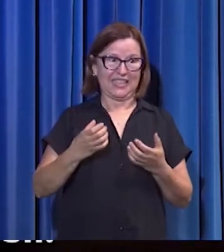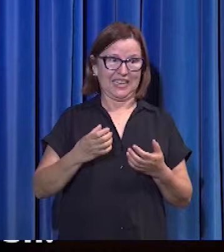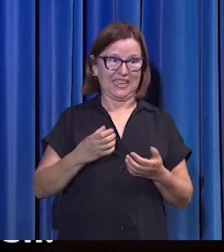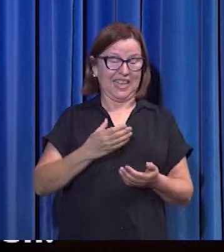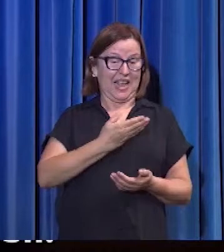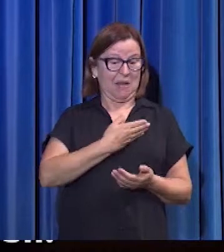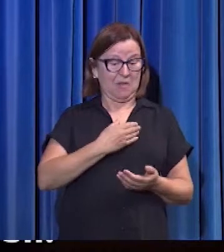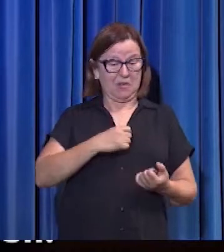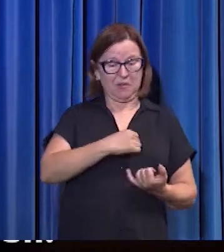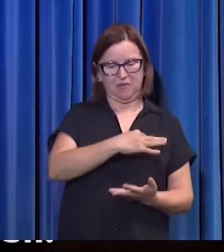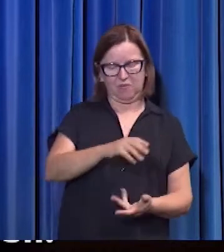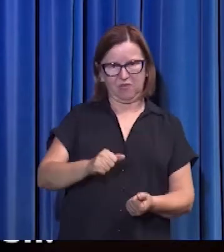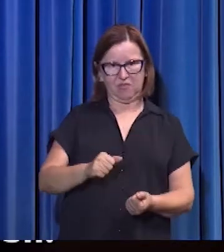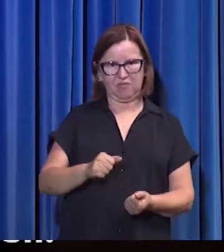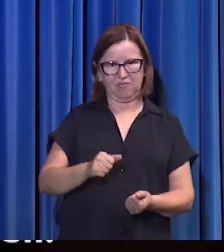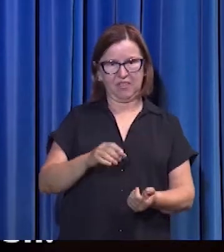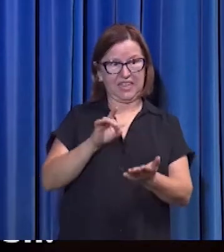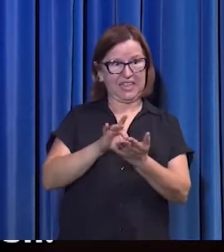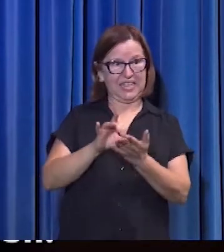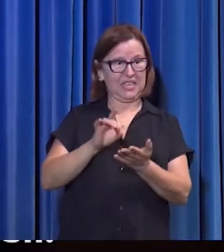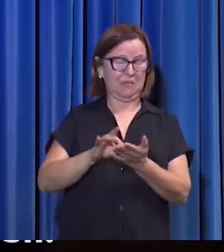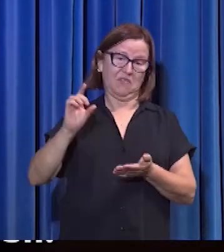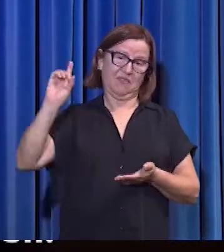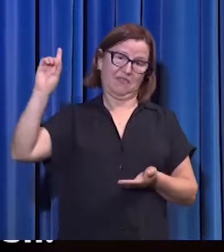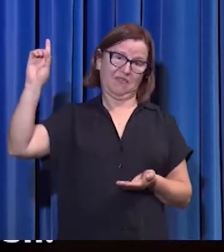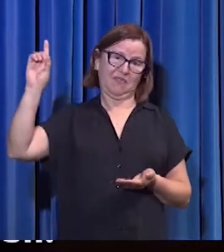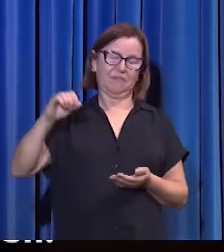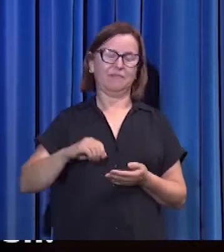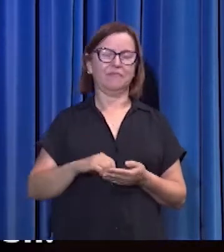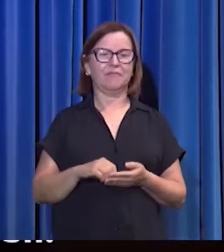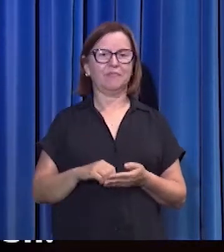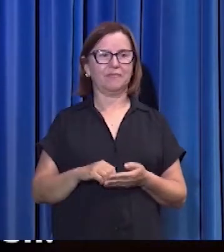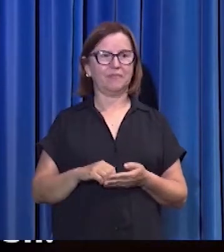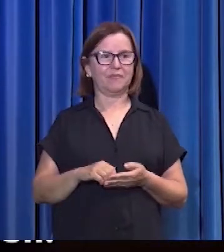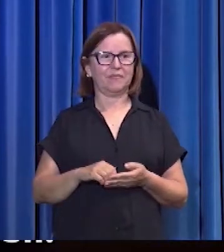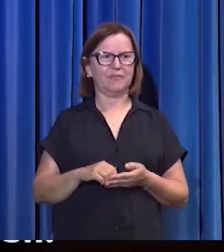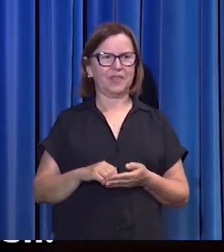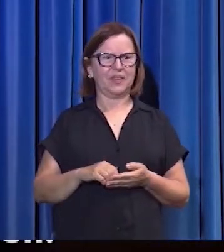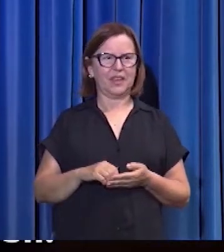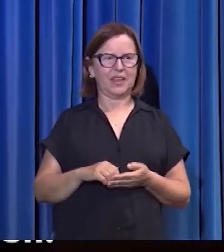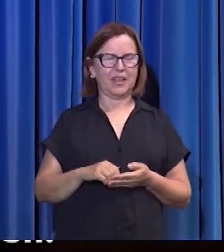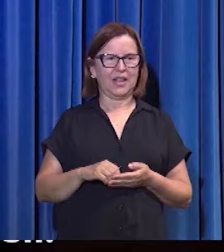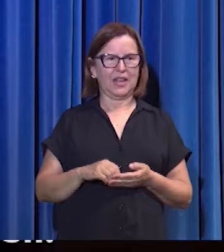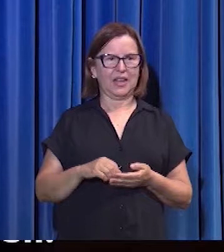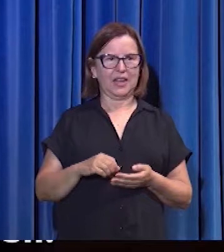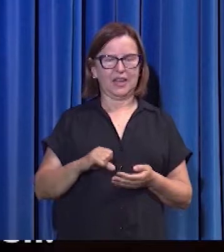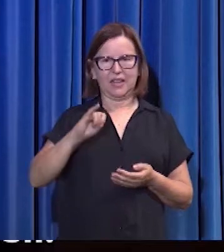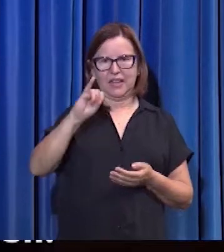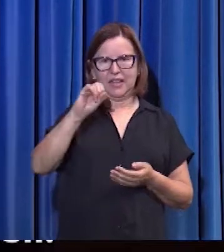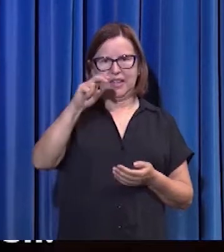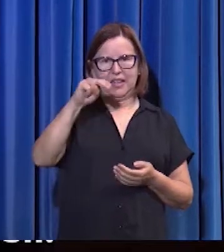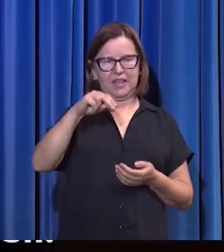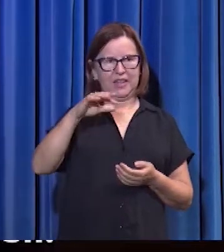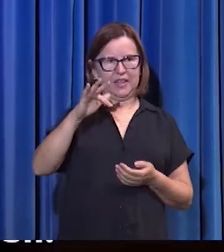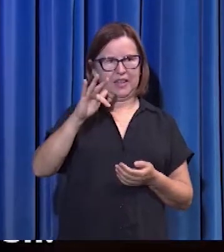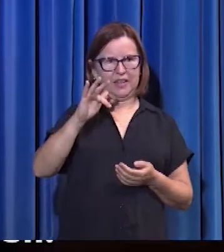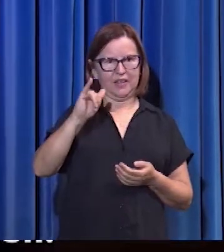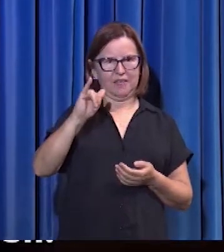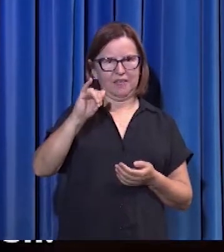mundo, constitui-se inimigo de Deus. Essa palavra infiéis aqui, outra tradução chama